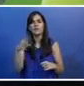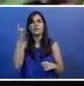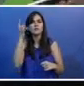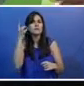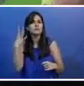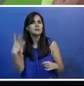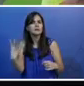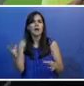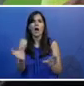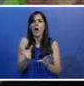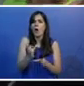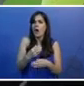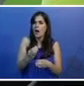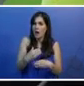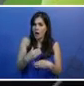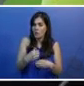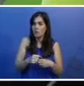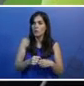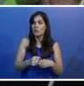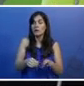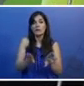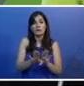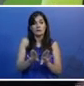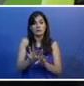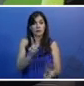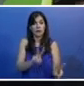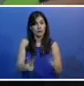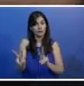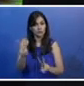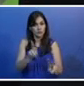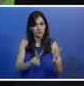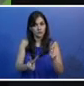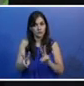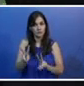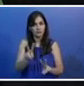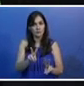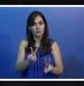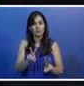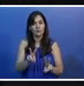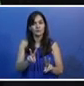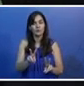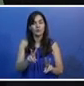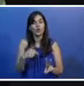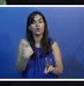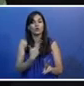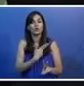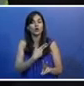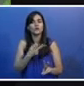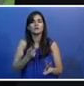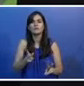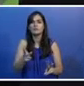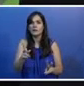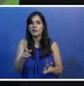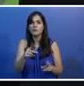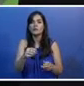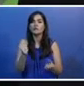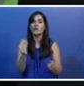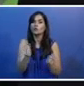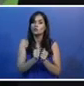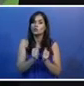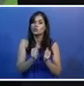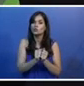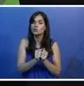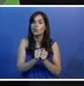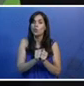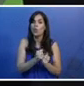os cálculos e a visualização, a gente costuma escrever o coeficiente na